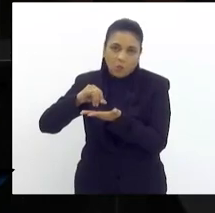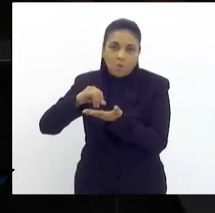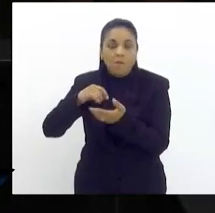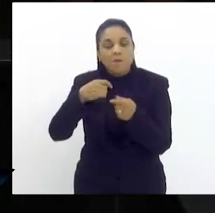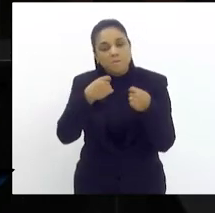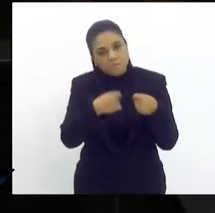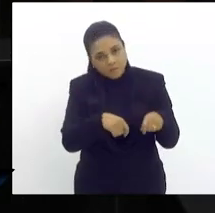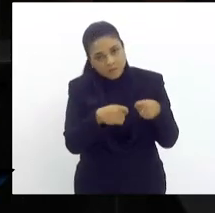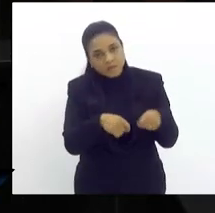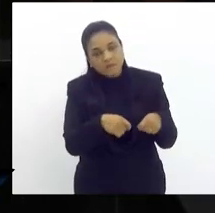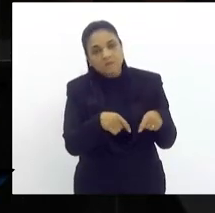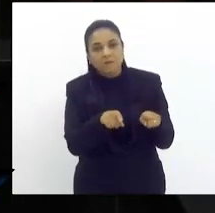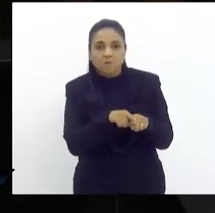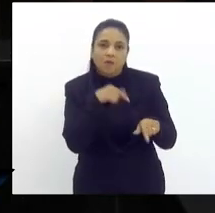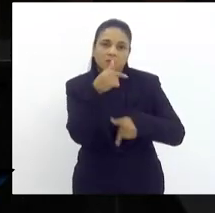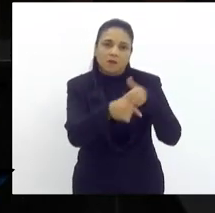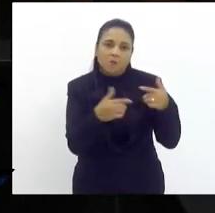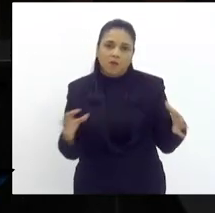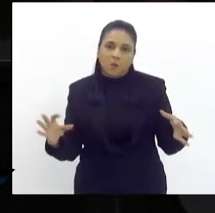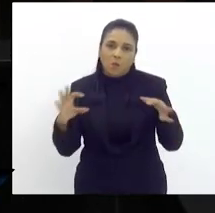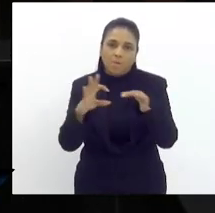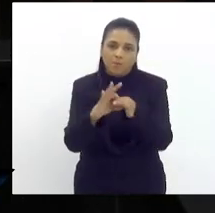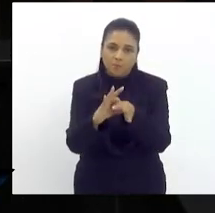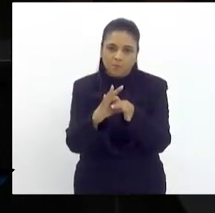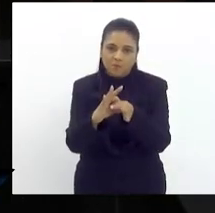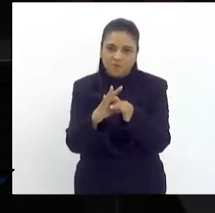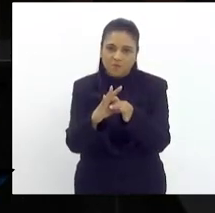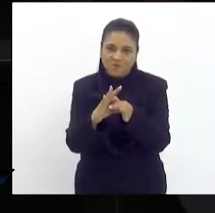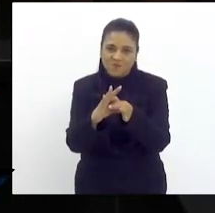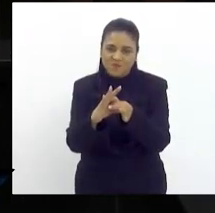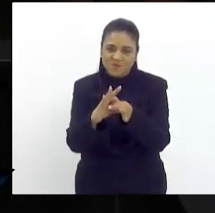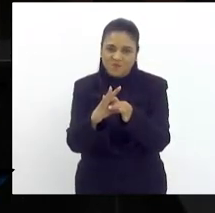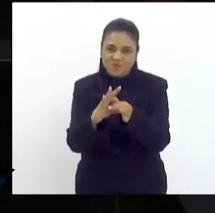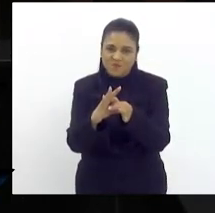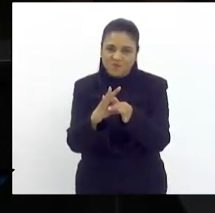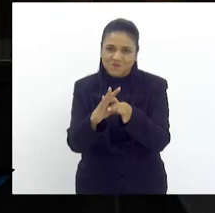necessidade também do Trabalho São interdependentes